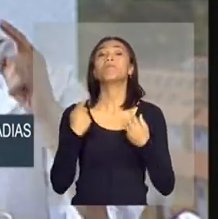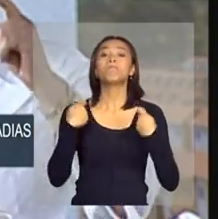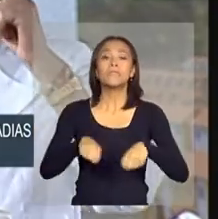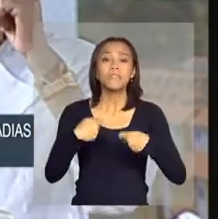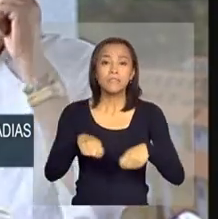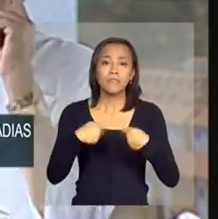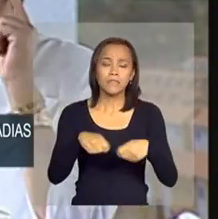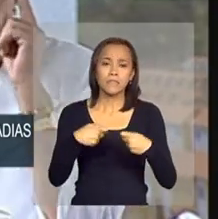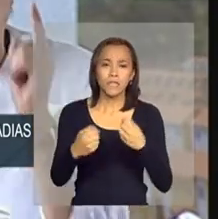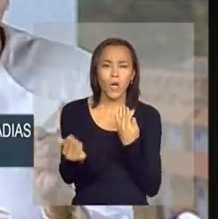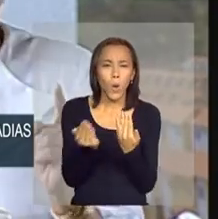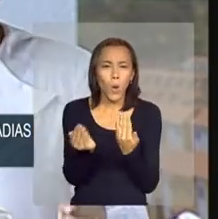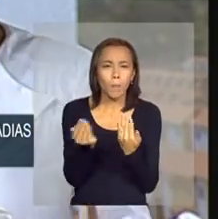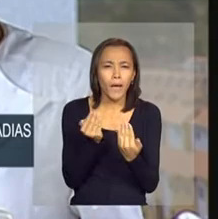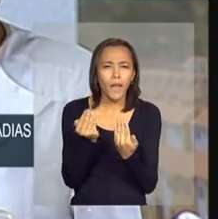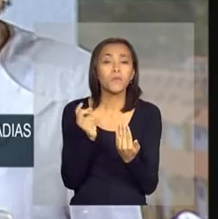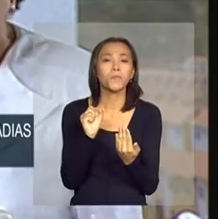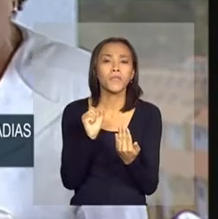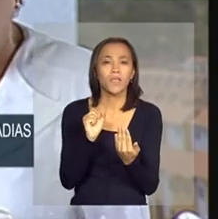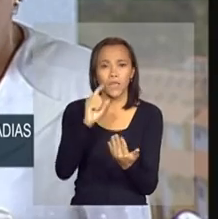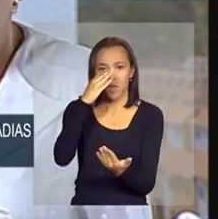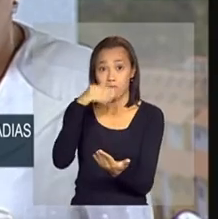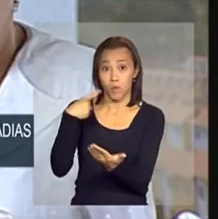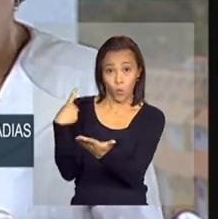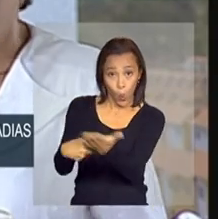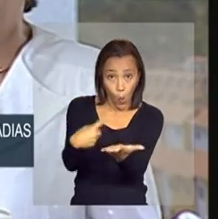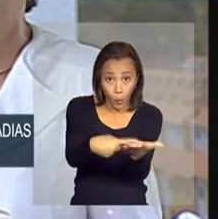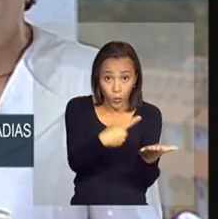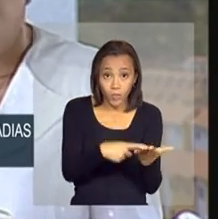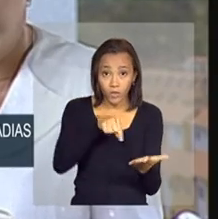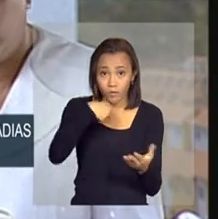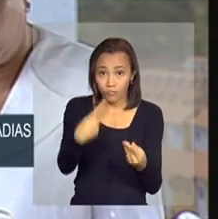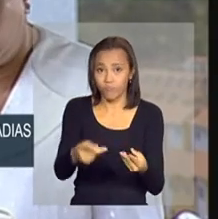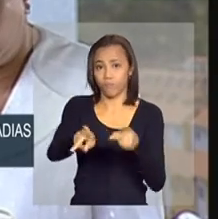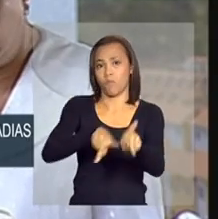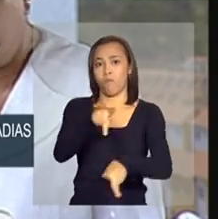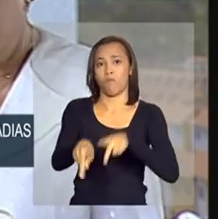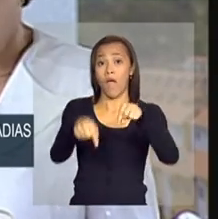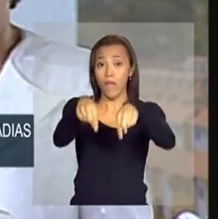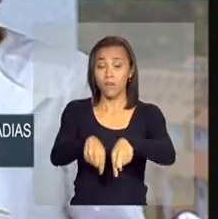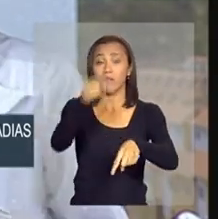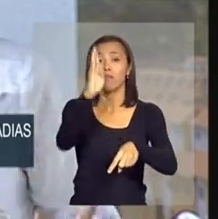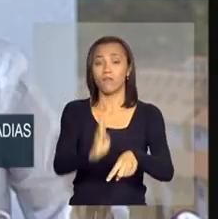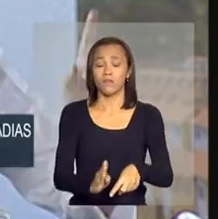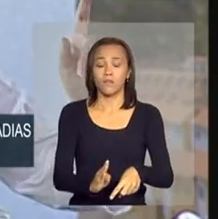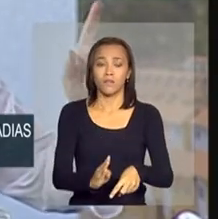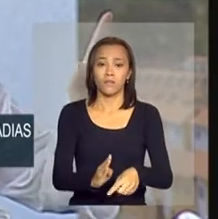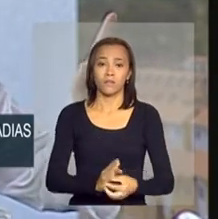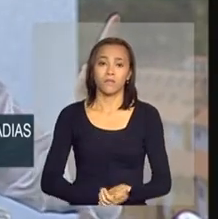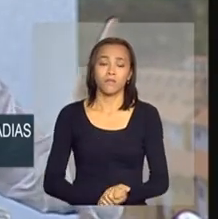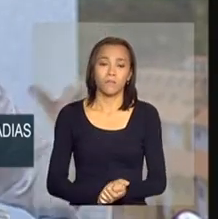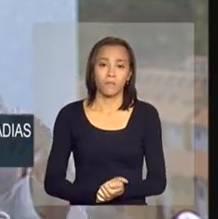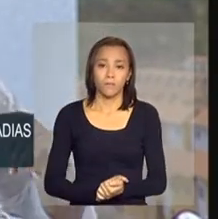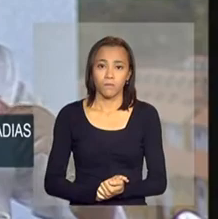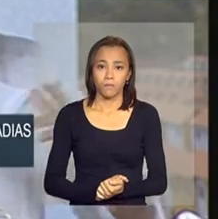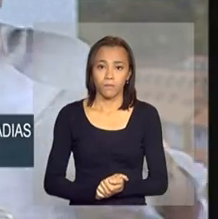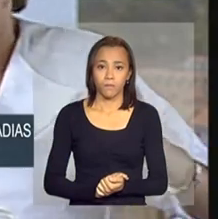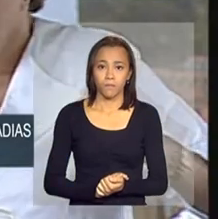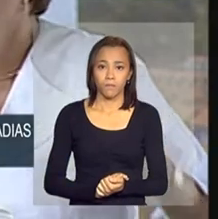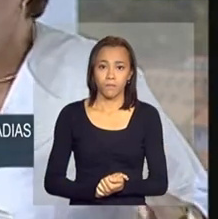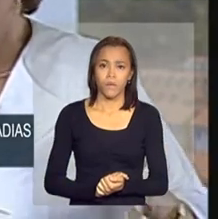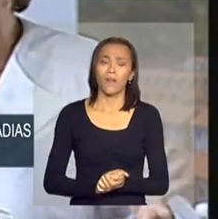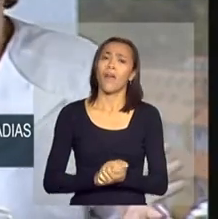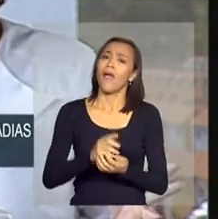medido pelo pelos compromissos com seu povo do Brasil e no Brasil